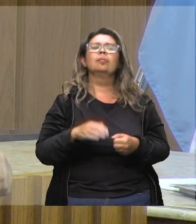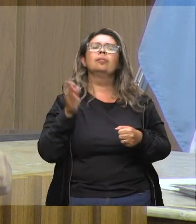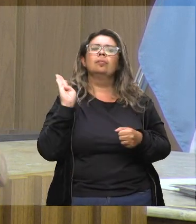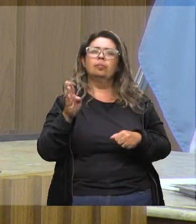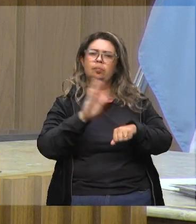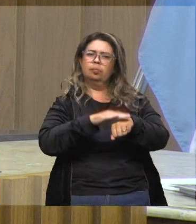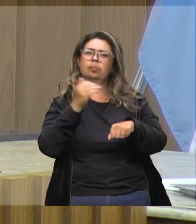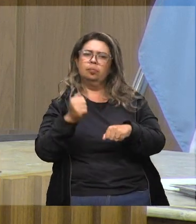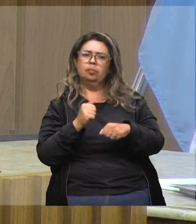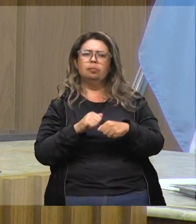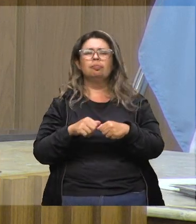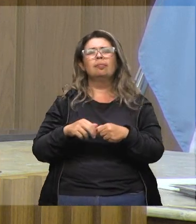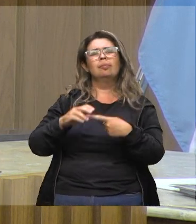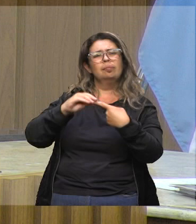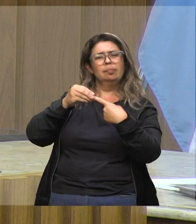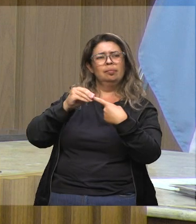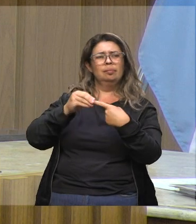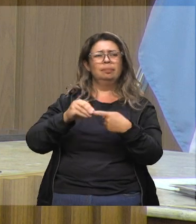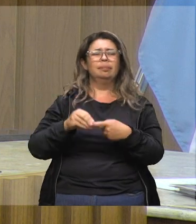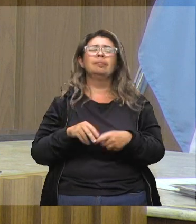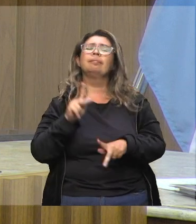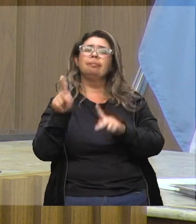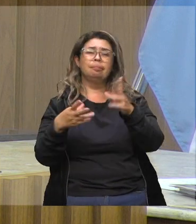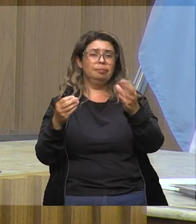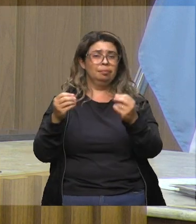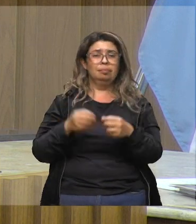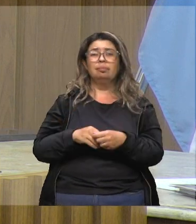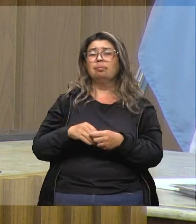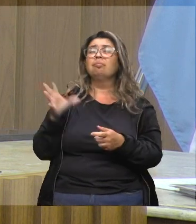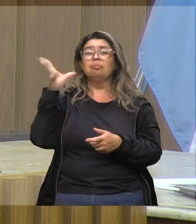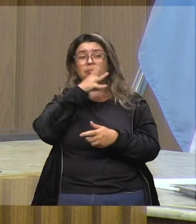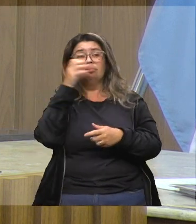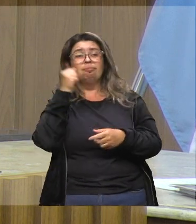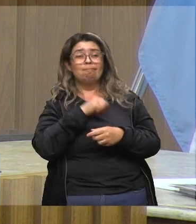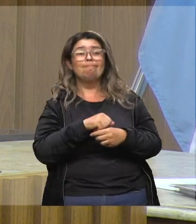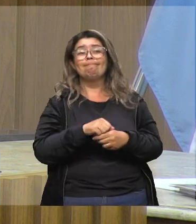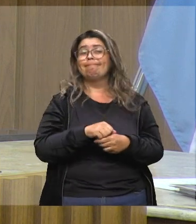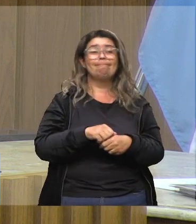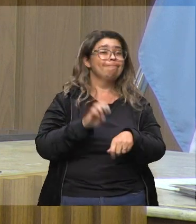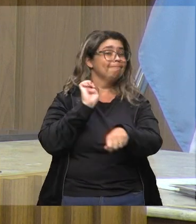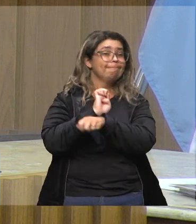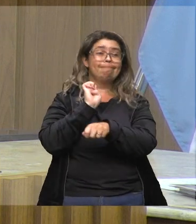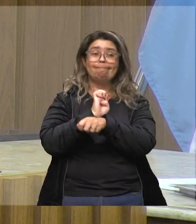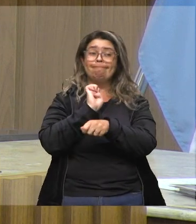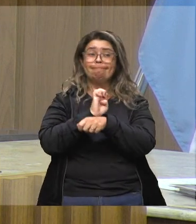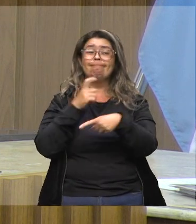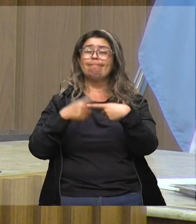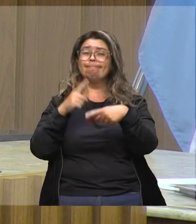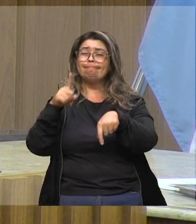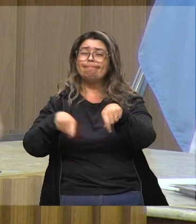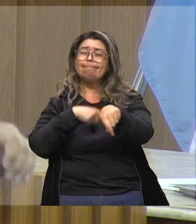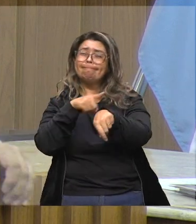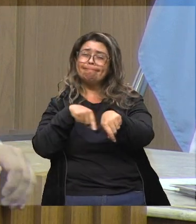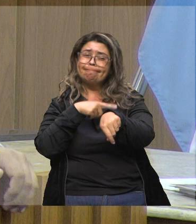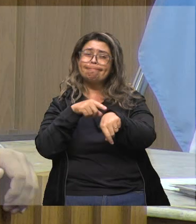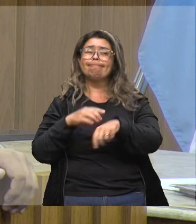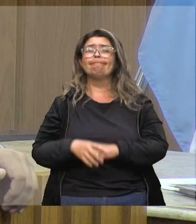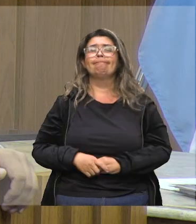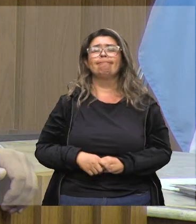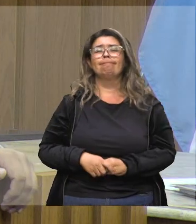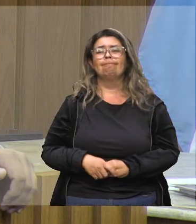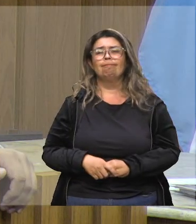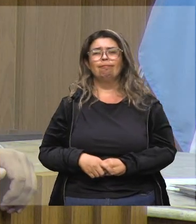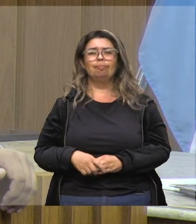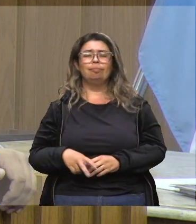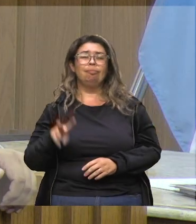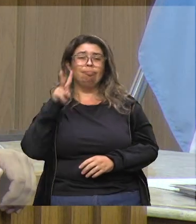terrenos, mas a população ali ela tem pressa, né? Ela não quer aguardar essa tramitação, que é demorada, e